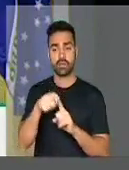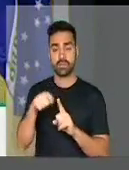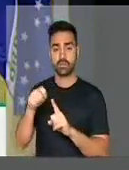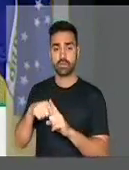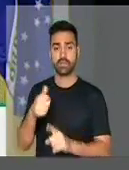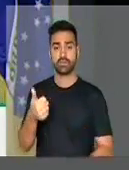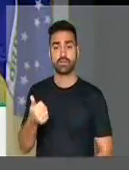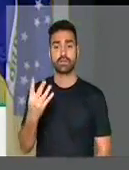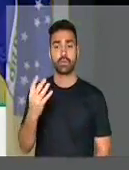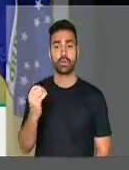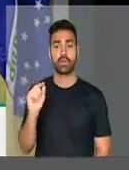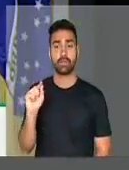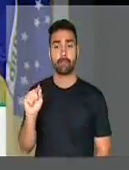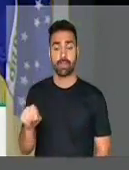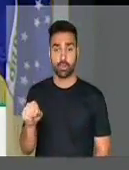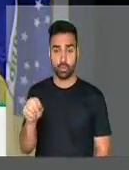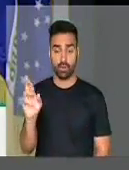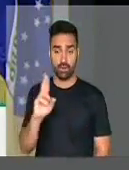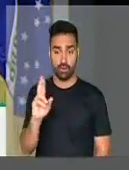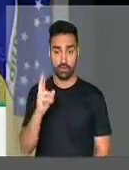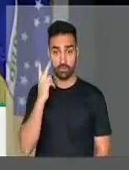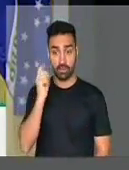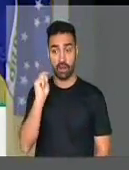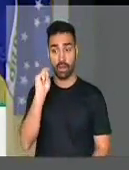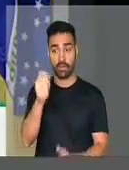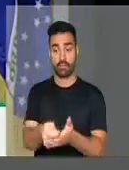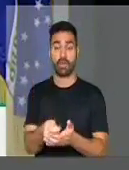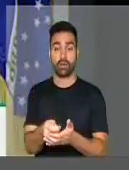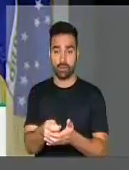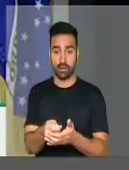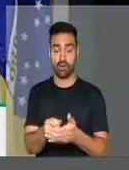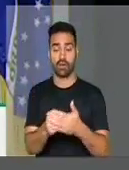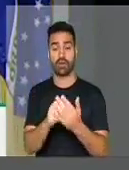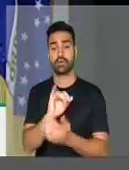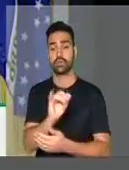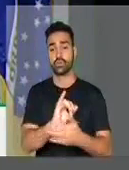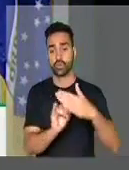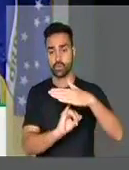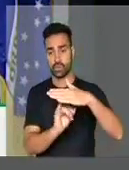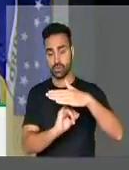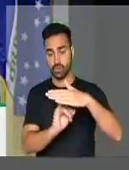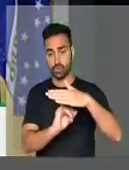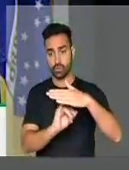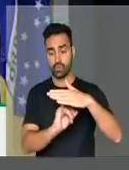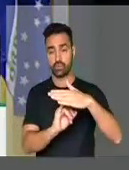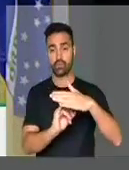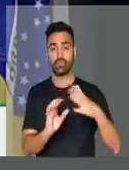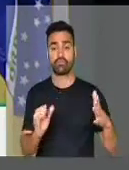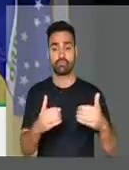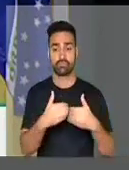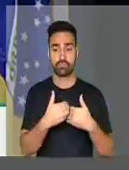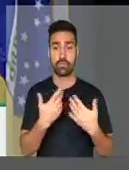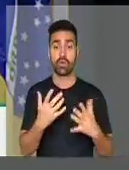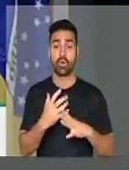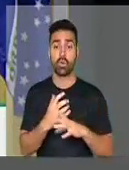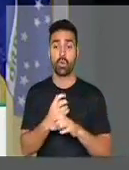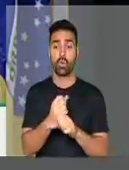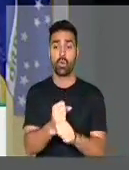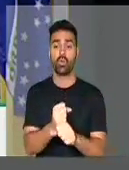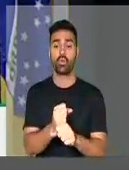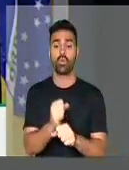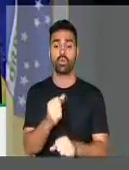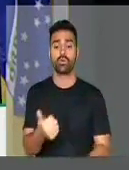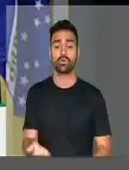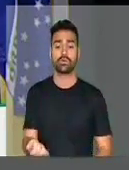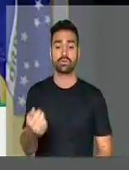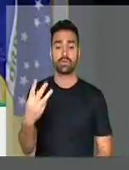140 mil para custear uma dessas duas instituições, num total acumulado de